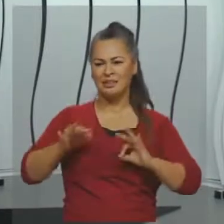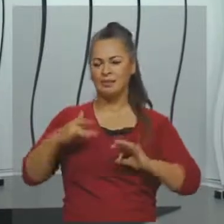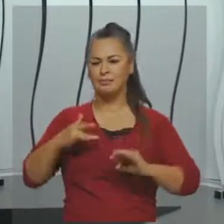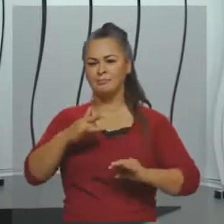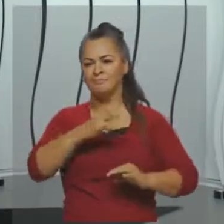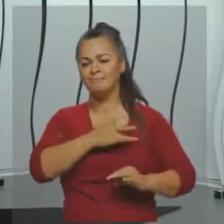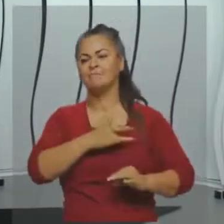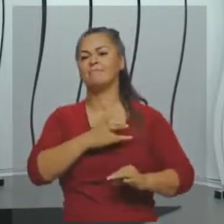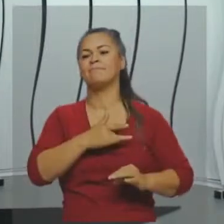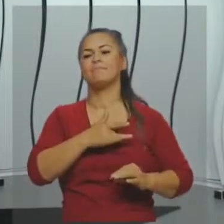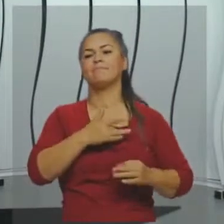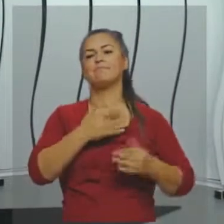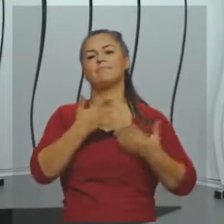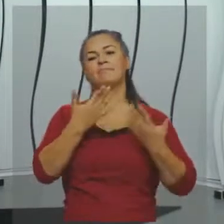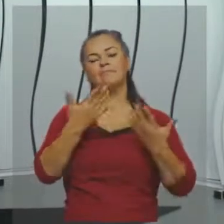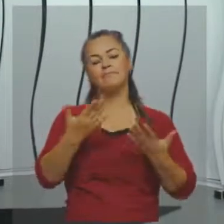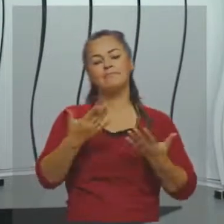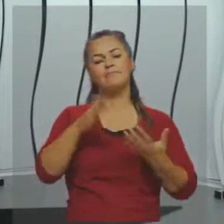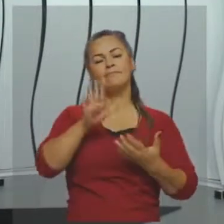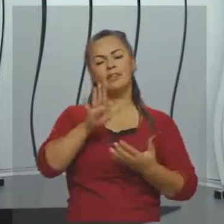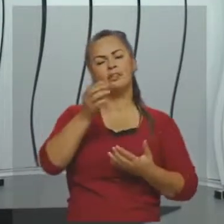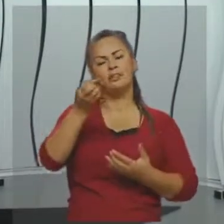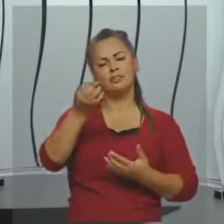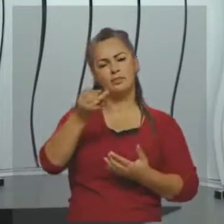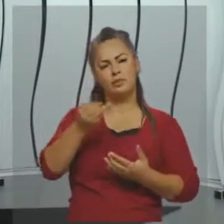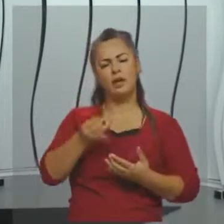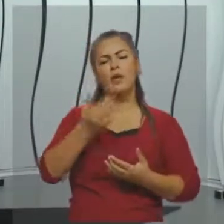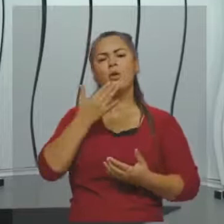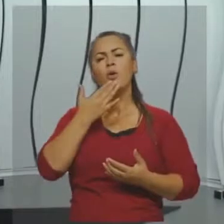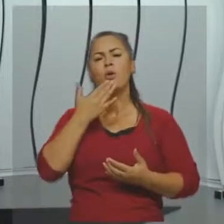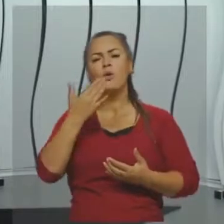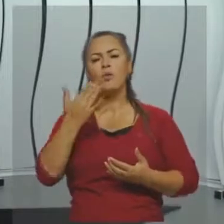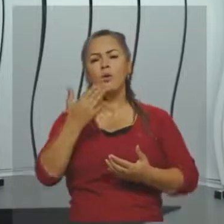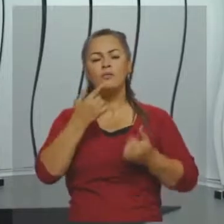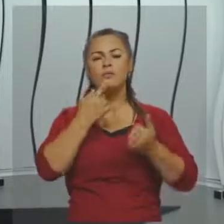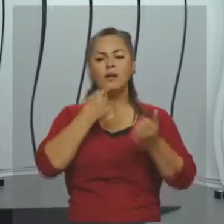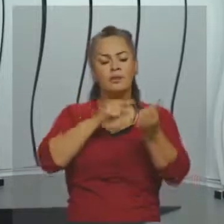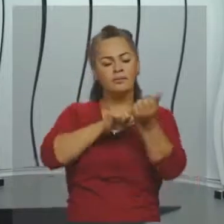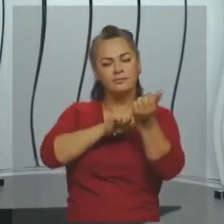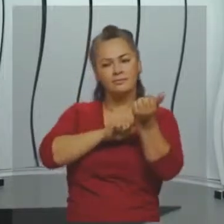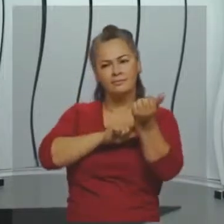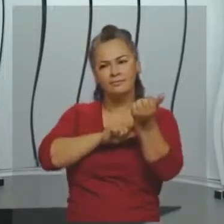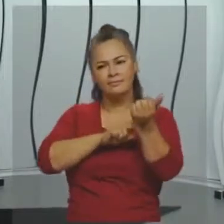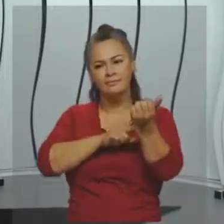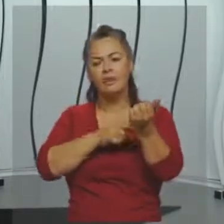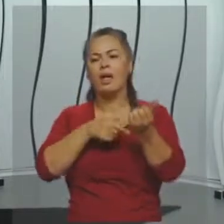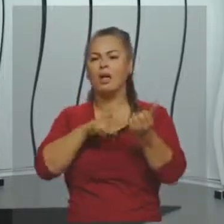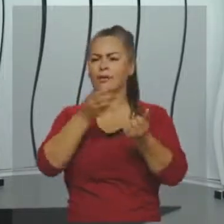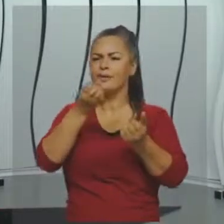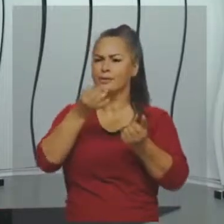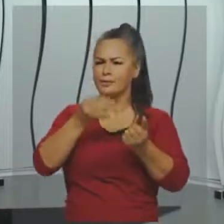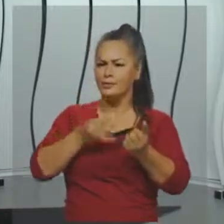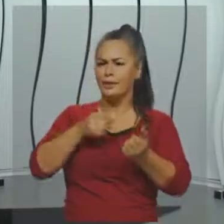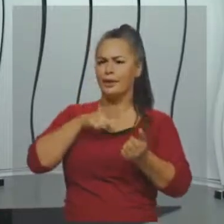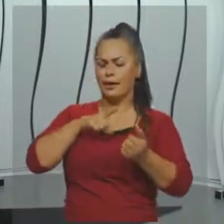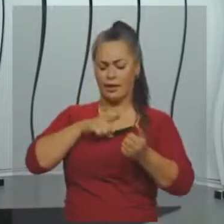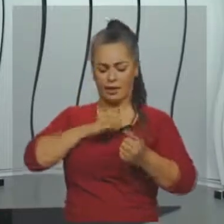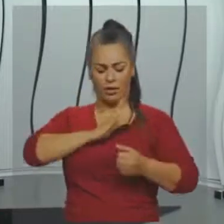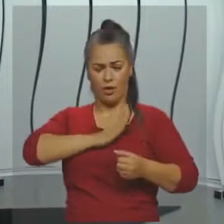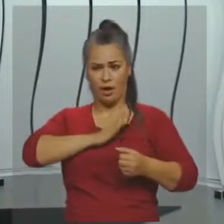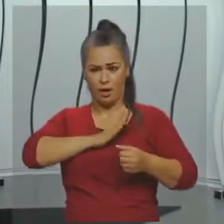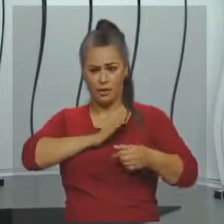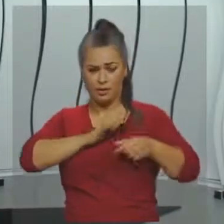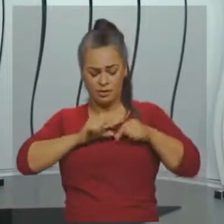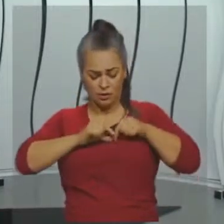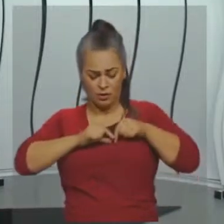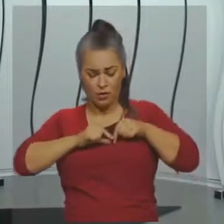Bom, eu havia falado qual era o percurso do sangue para o rim. Falei que tinha lá a artéria aorta, que é uma artéria que sai do coração.